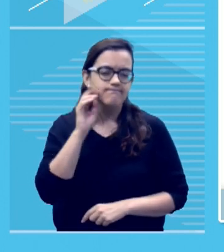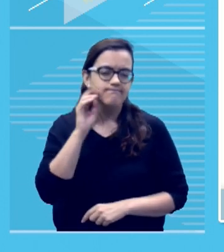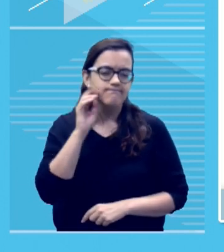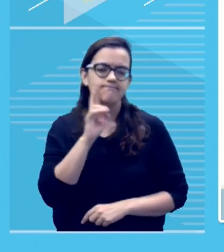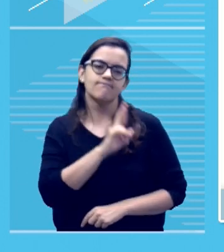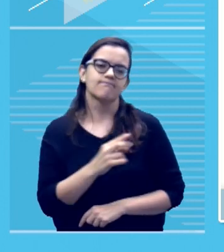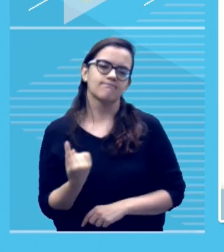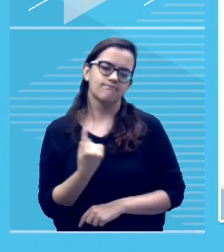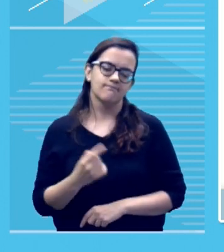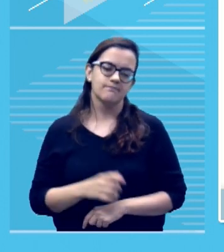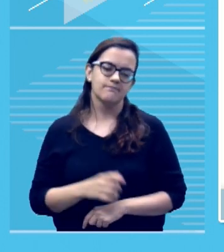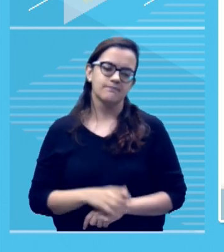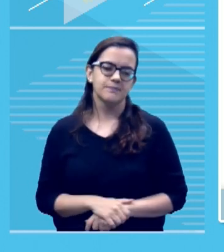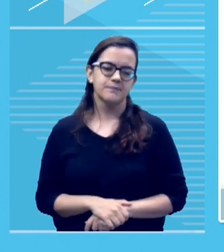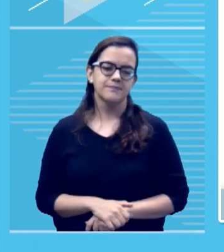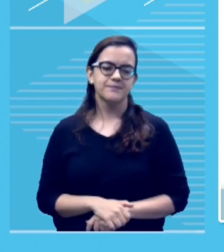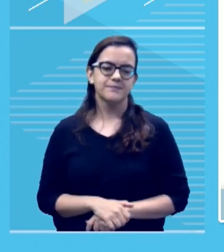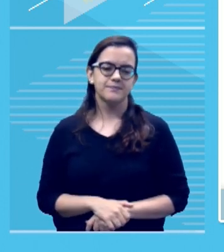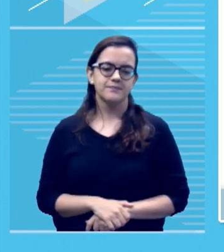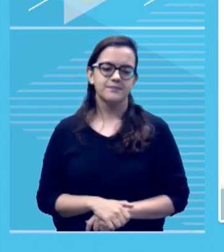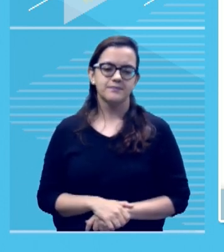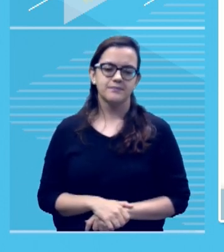tentar fazer.